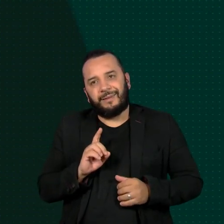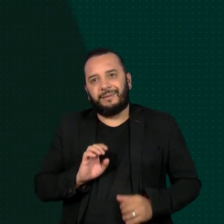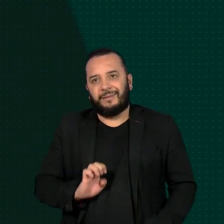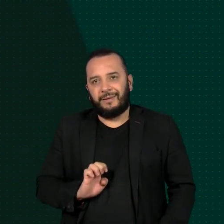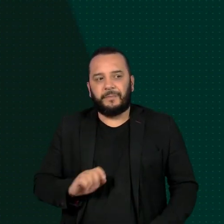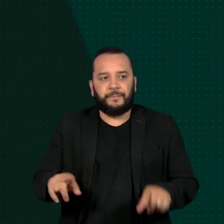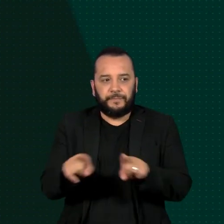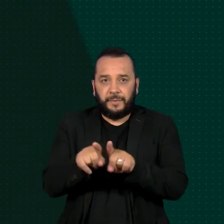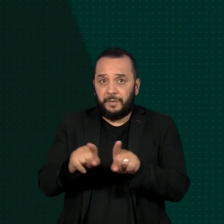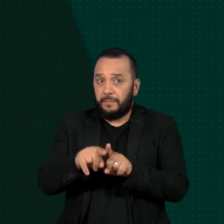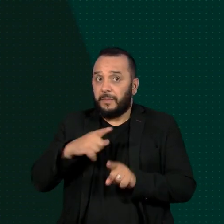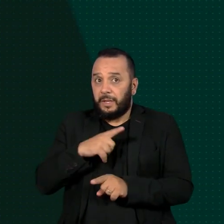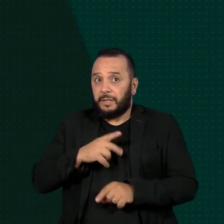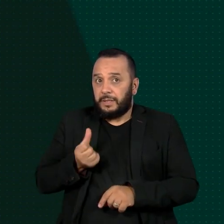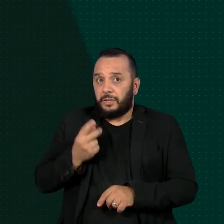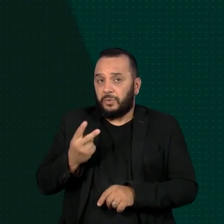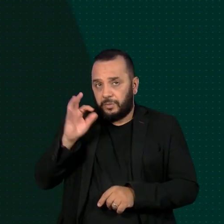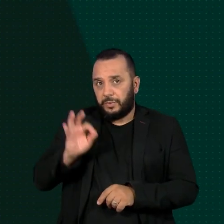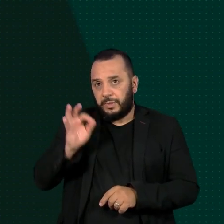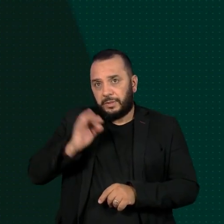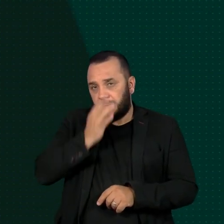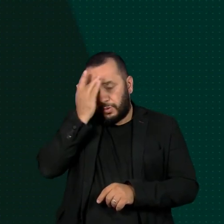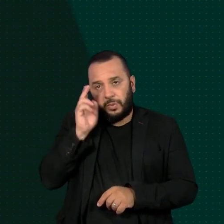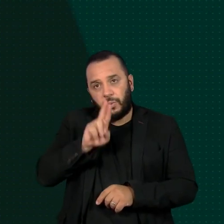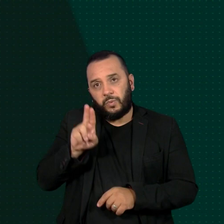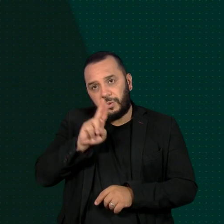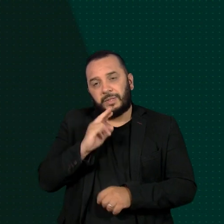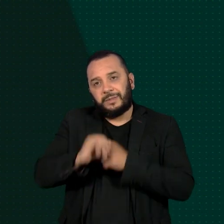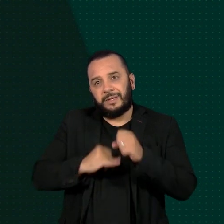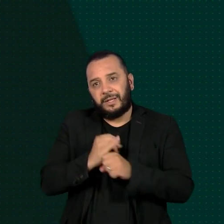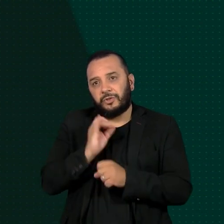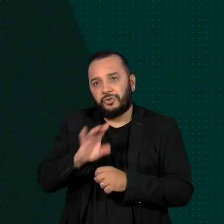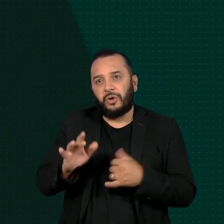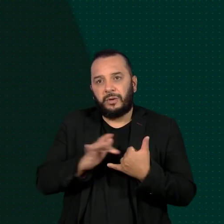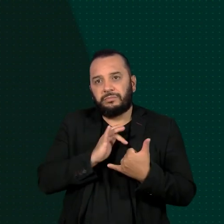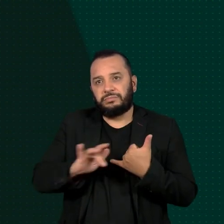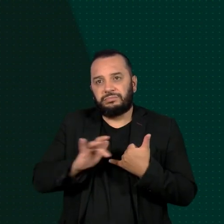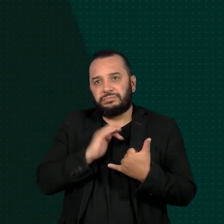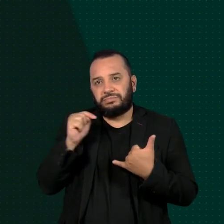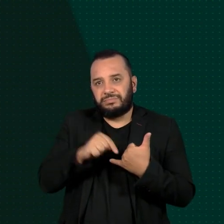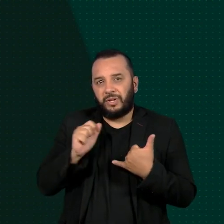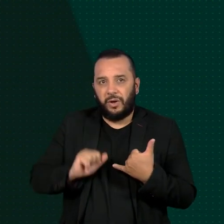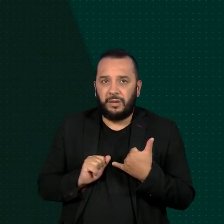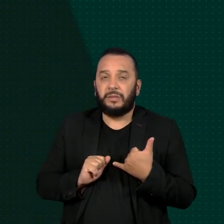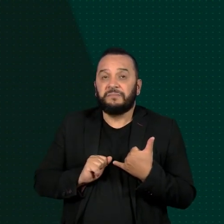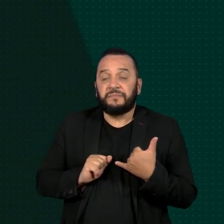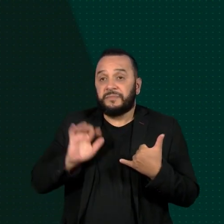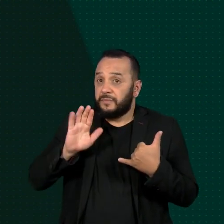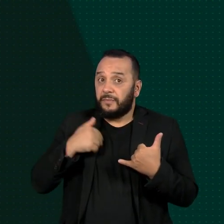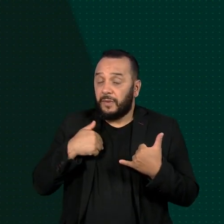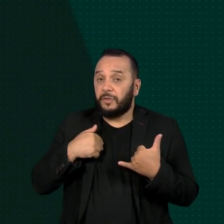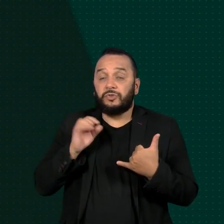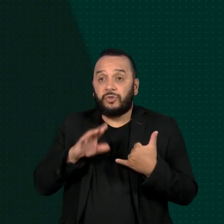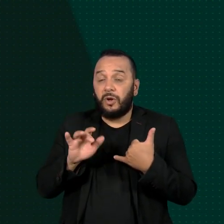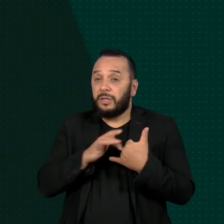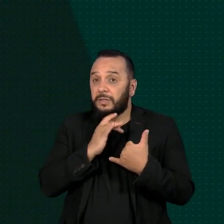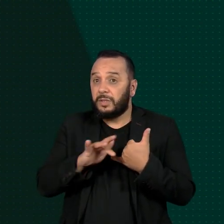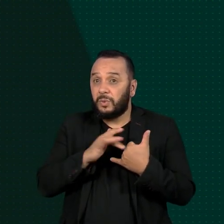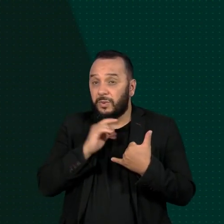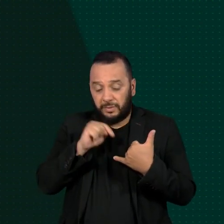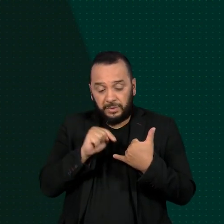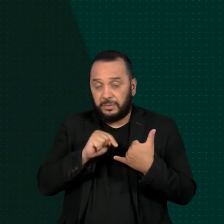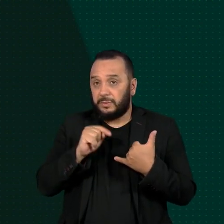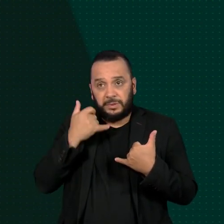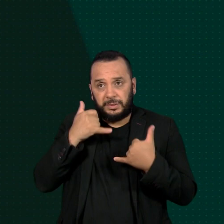dos usuários brasileiros acessam a internet somente pelo telefone celular. O uso exclusivo de smartphones para